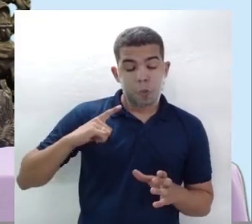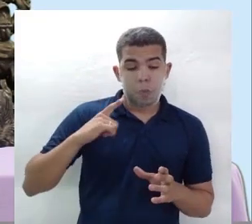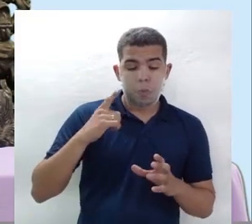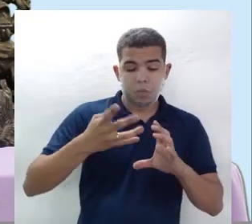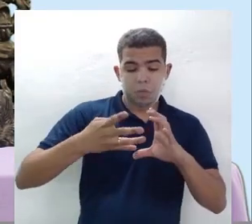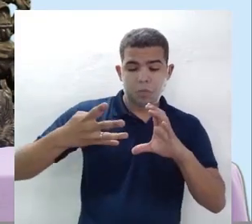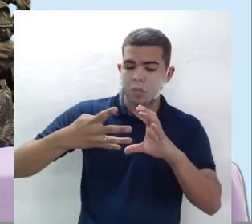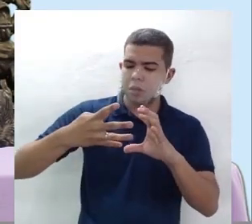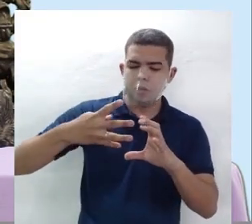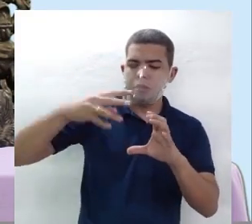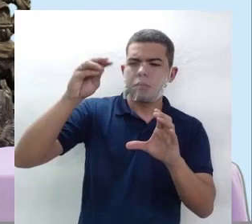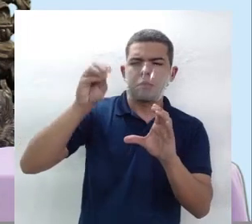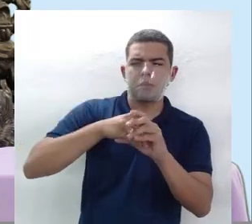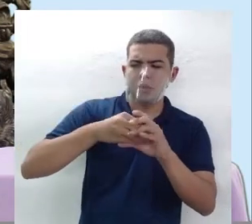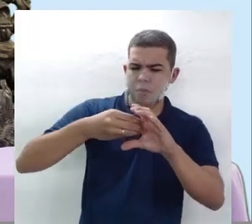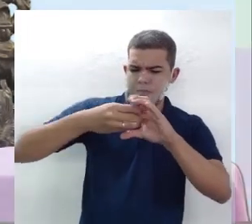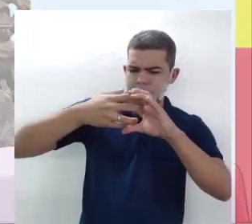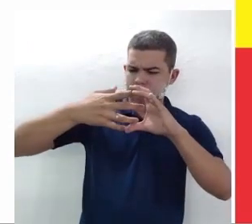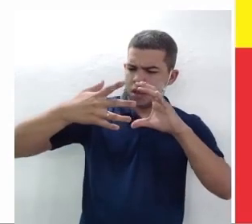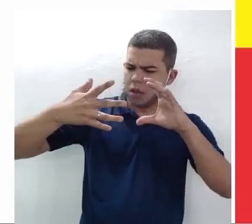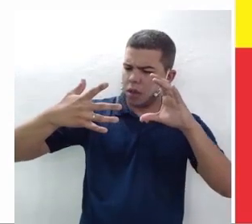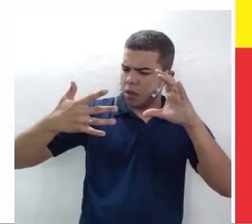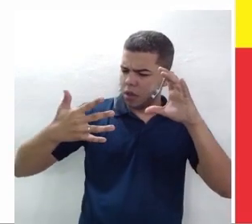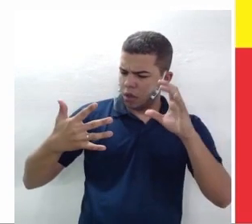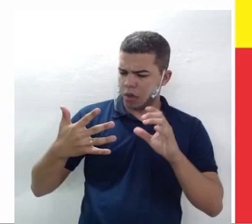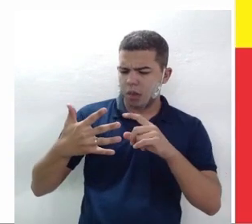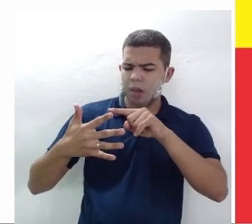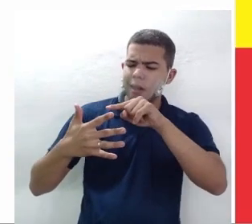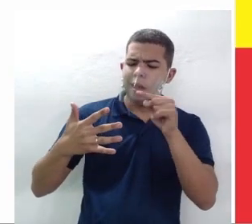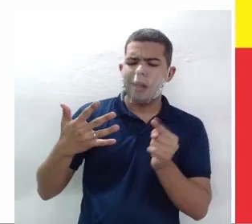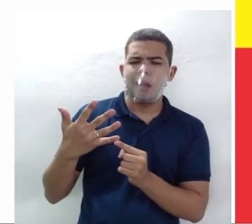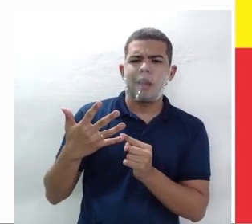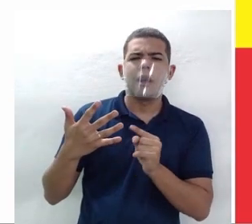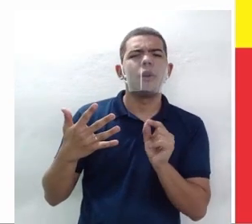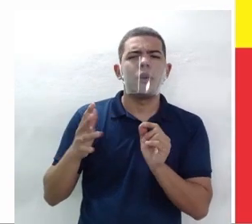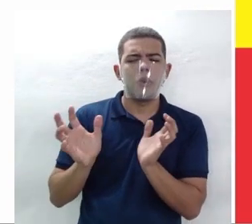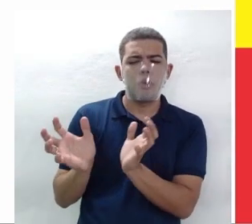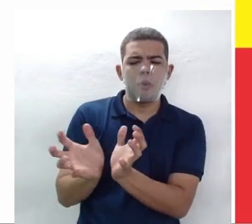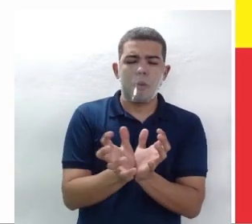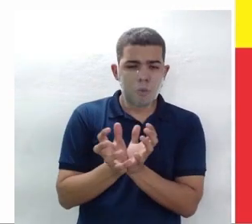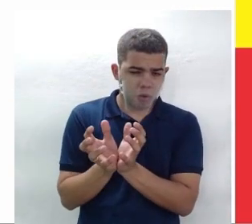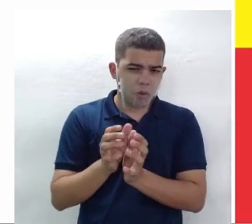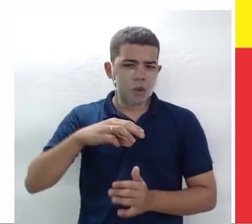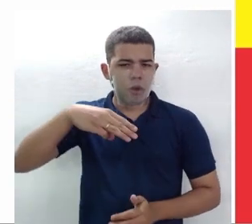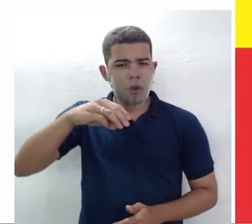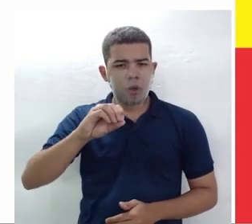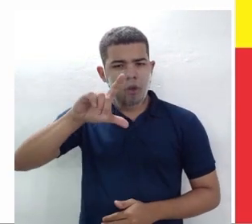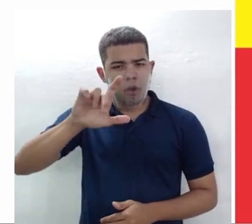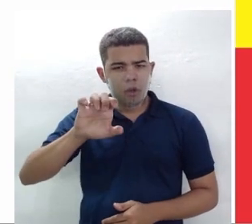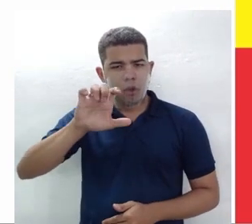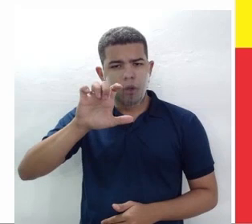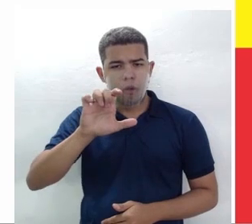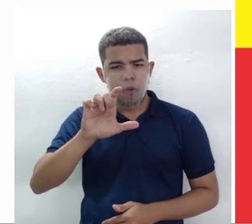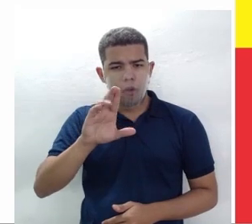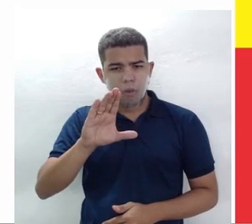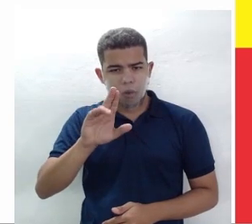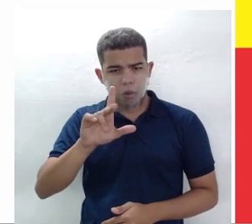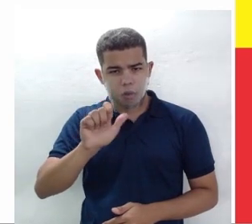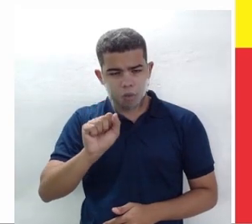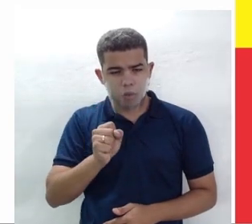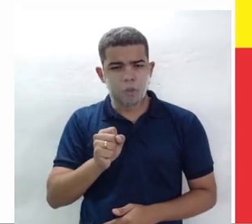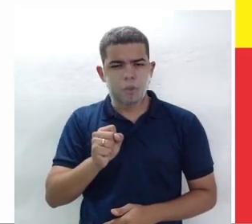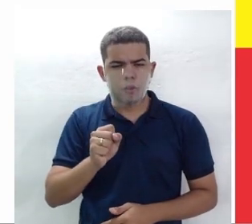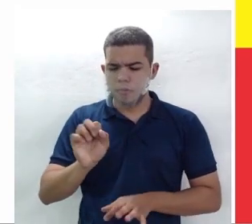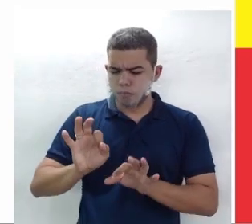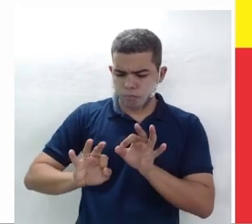são formadas, na realidade, por um conjunto de moléculas. Então, essas